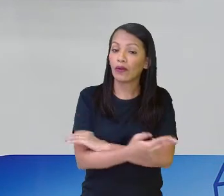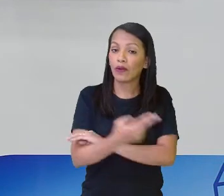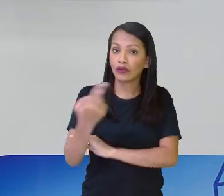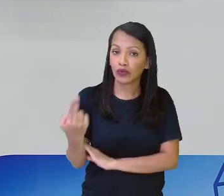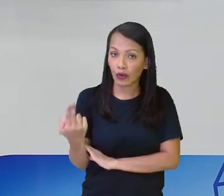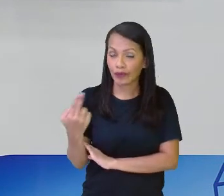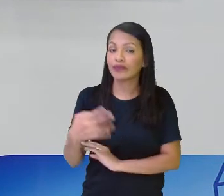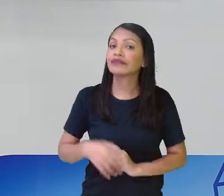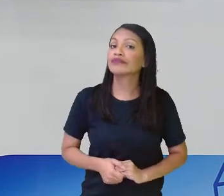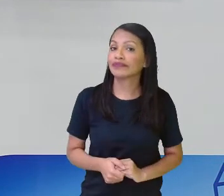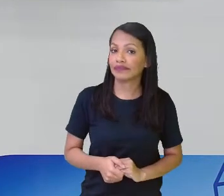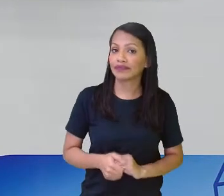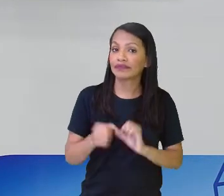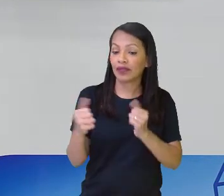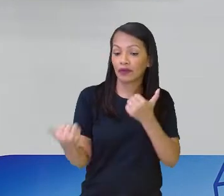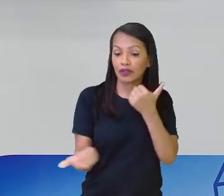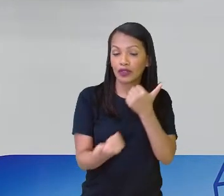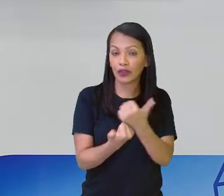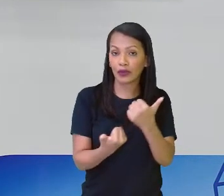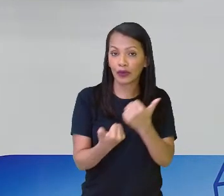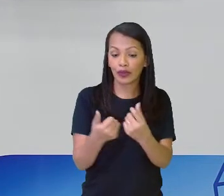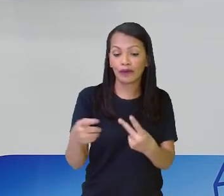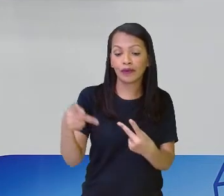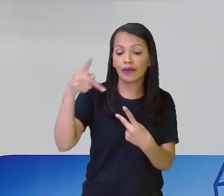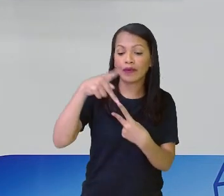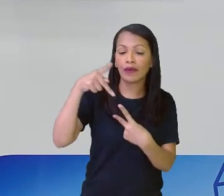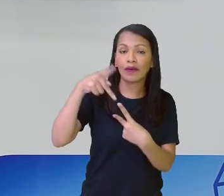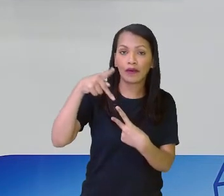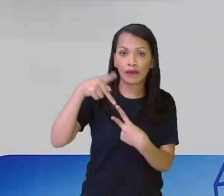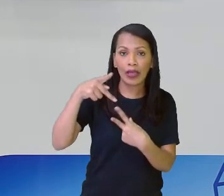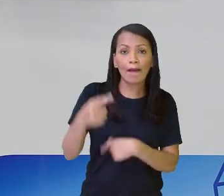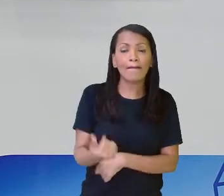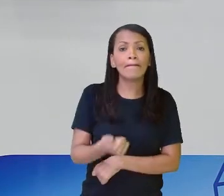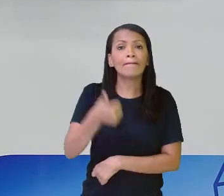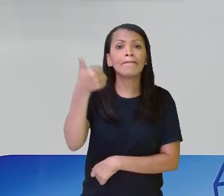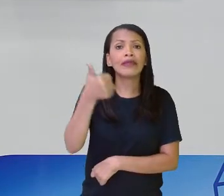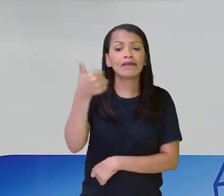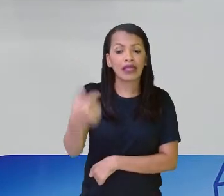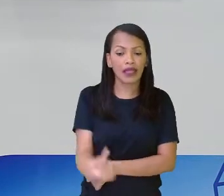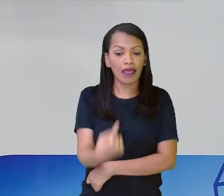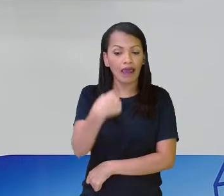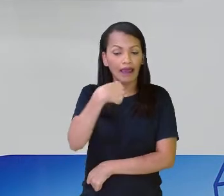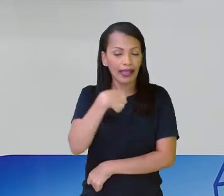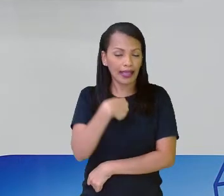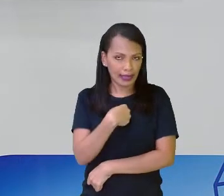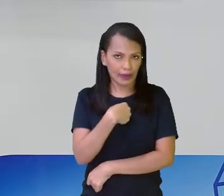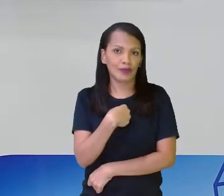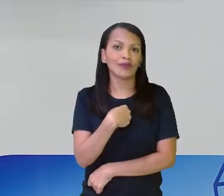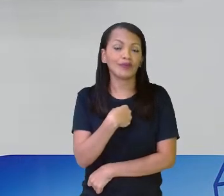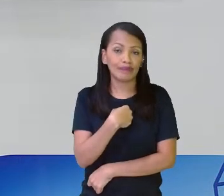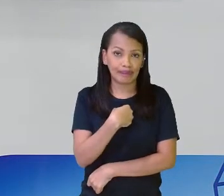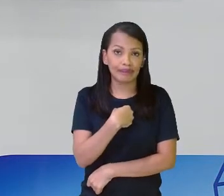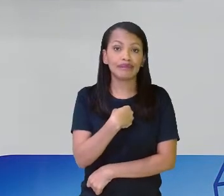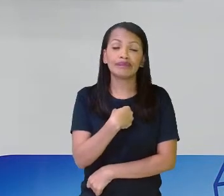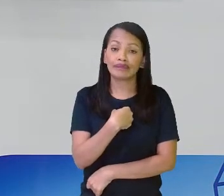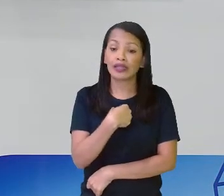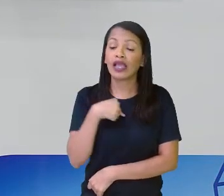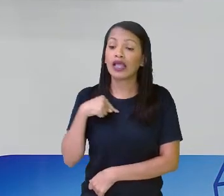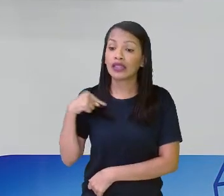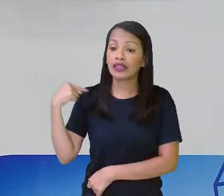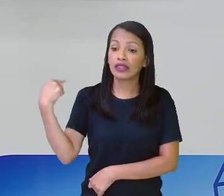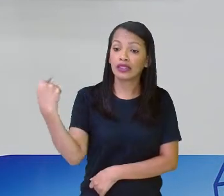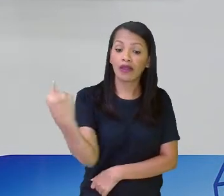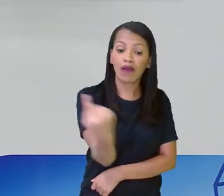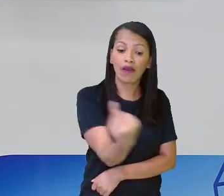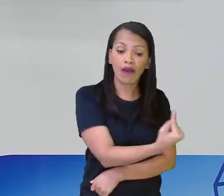pelo pronome. Então, o que é a primeira pessoa, professora? Eu, que é a primeira pessoa do singular, e